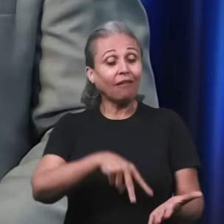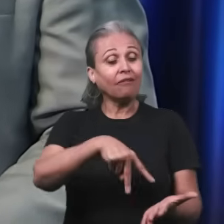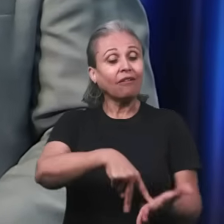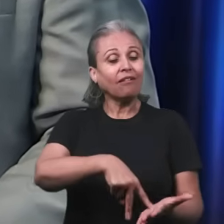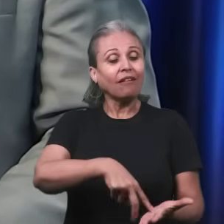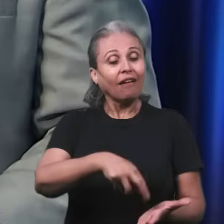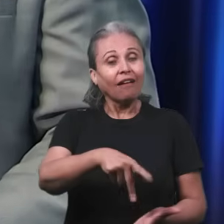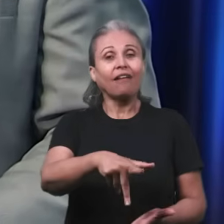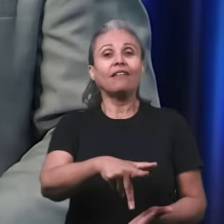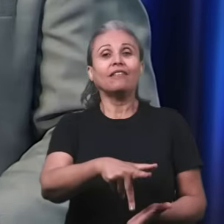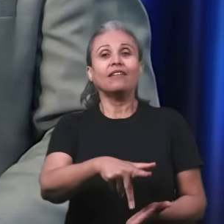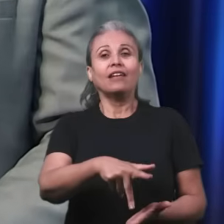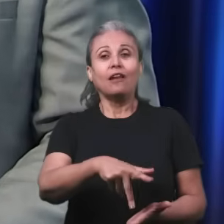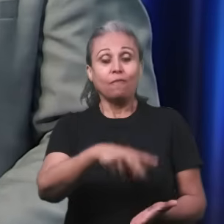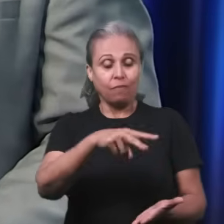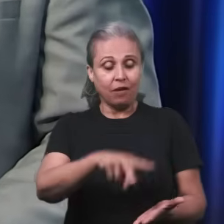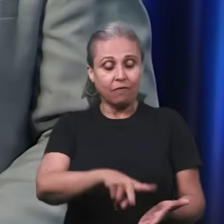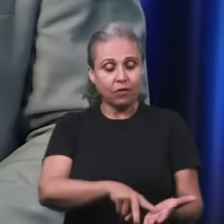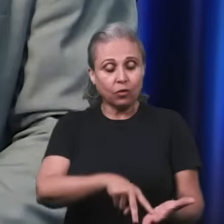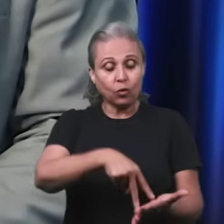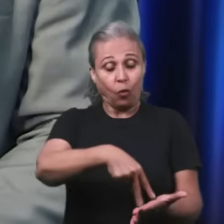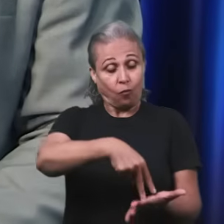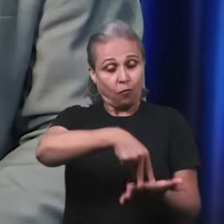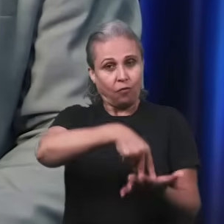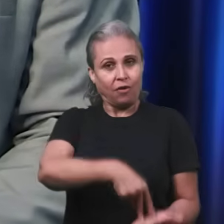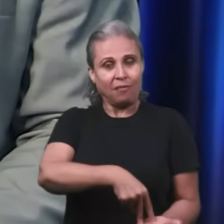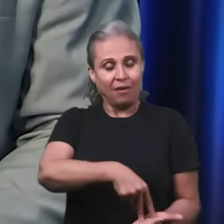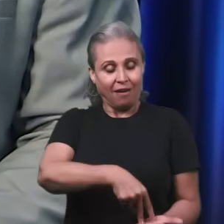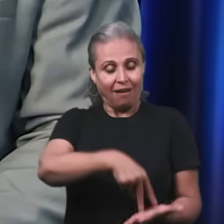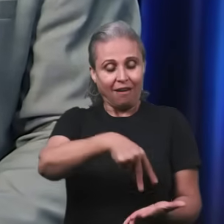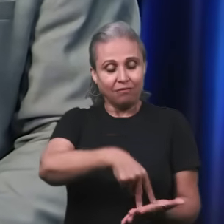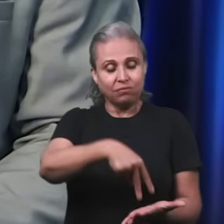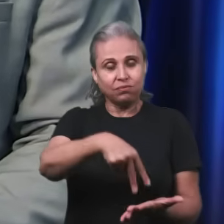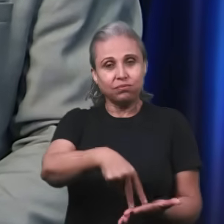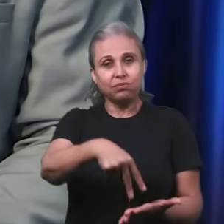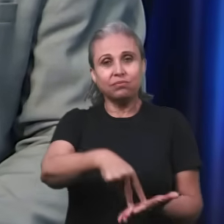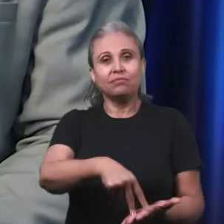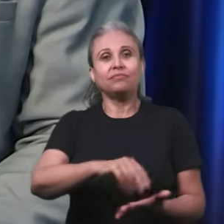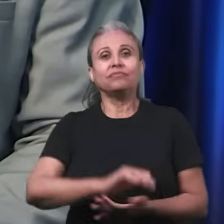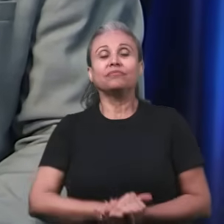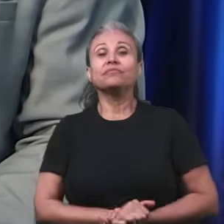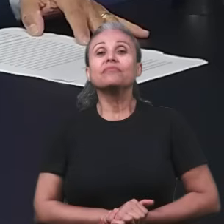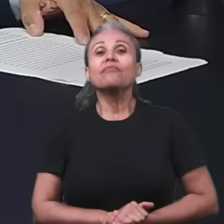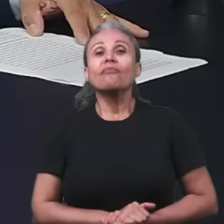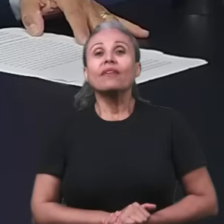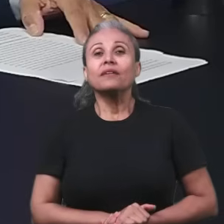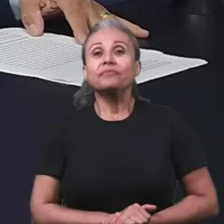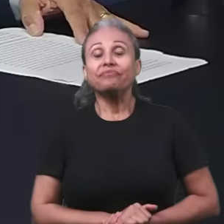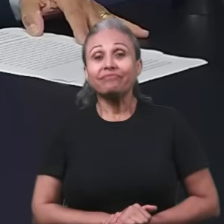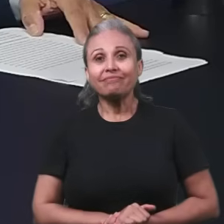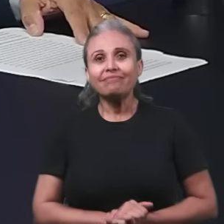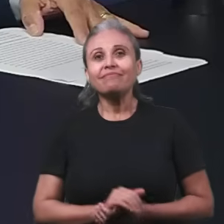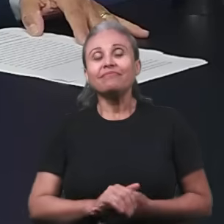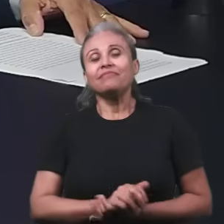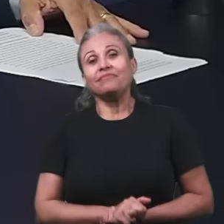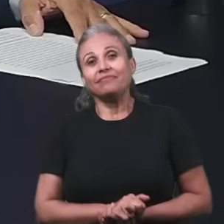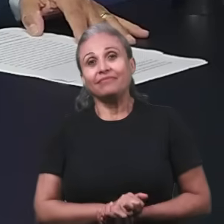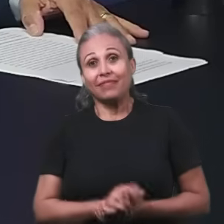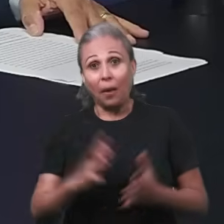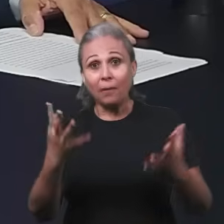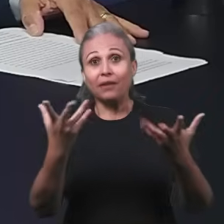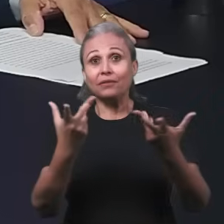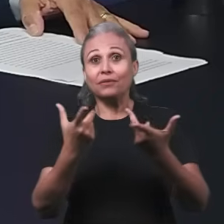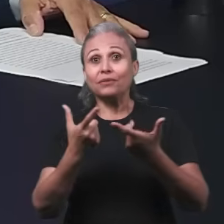né, firmou os artelhos, os pés, e entrou saltando, glorificando a Deus. Isso é muito extraordinário, pastor Elcio, que você está